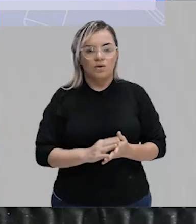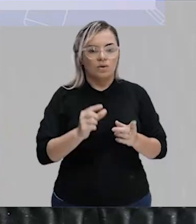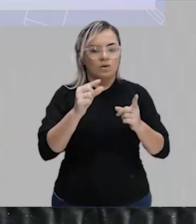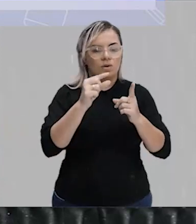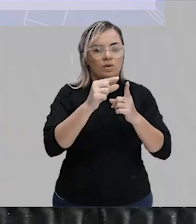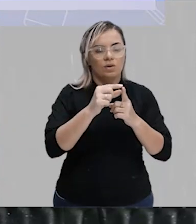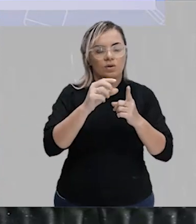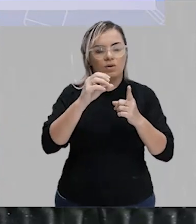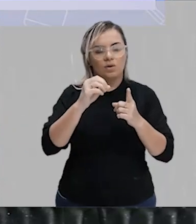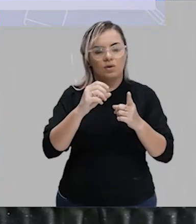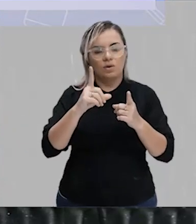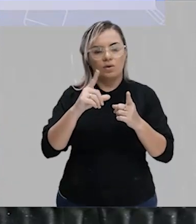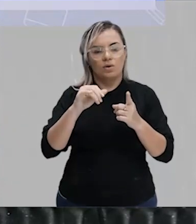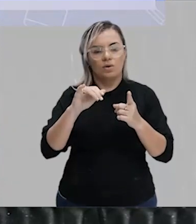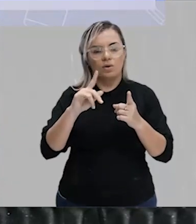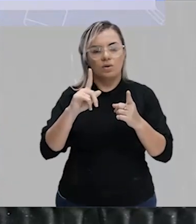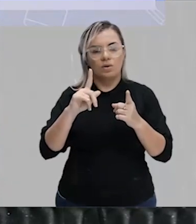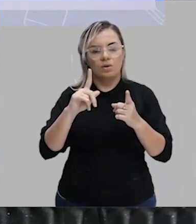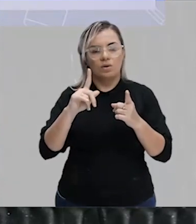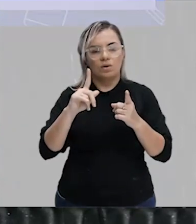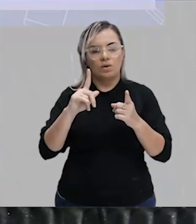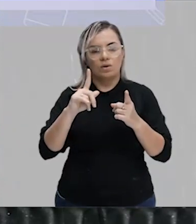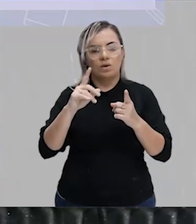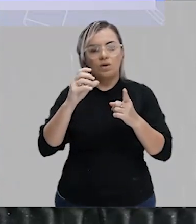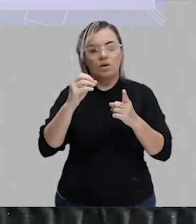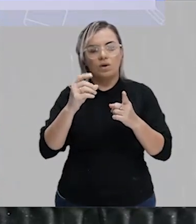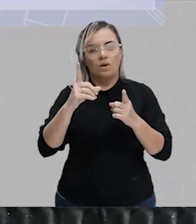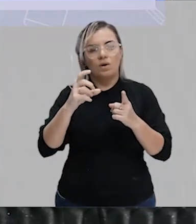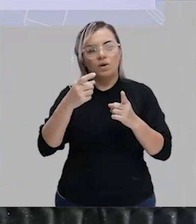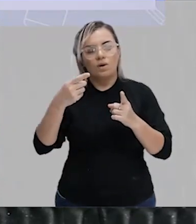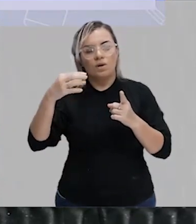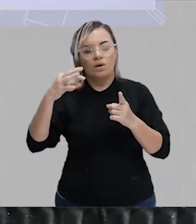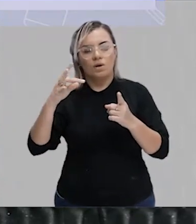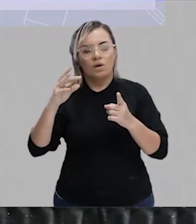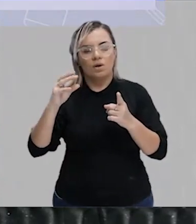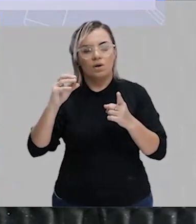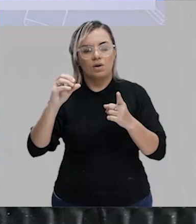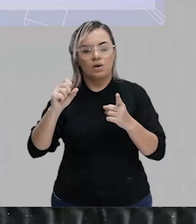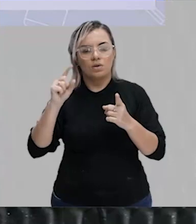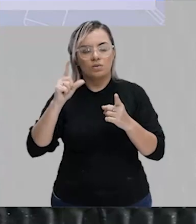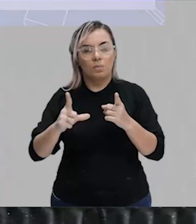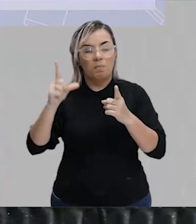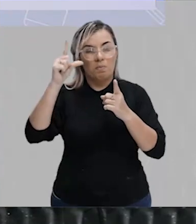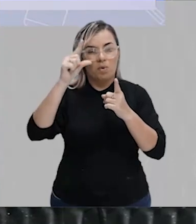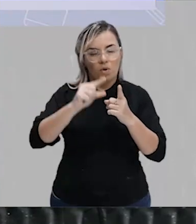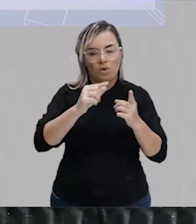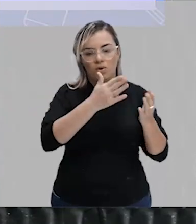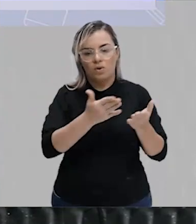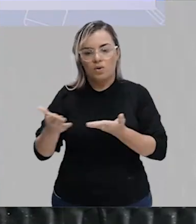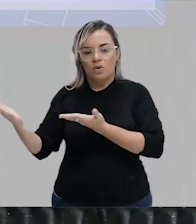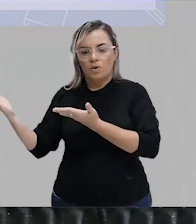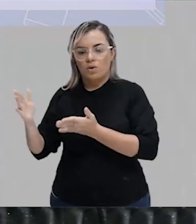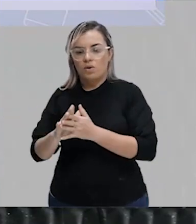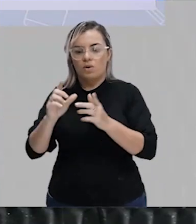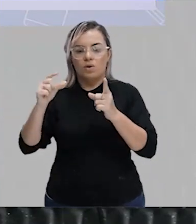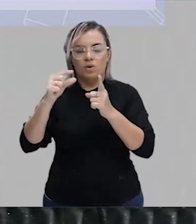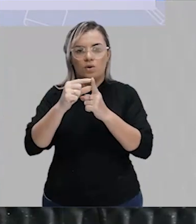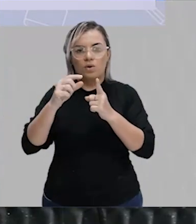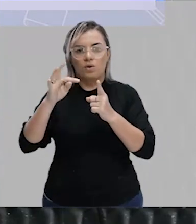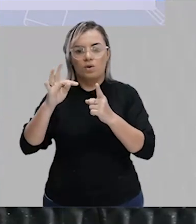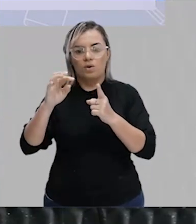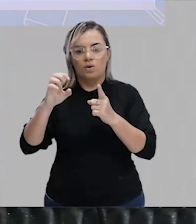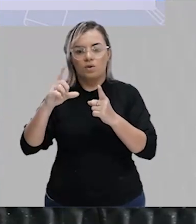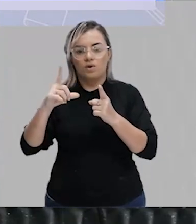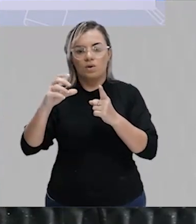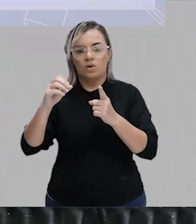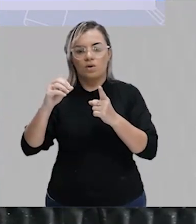palavra essa inicial oligo significa pouco, tá? E esse termo aqui, ó,